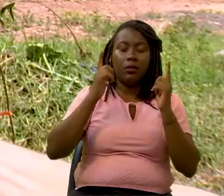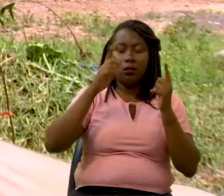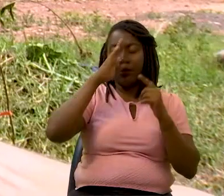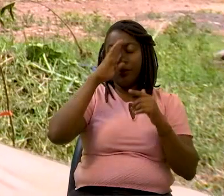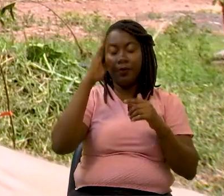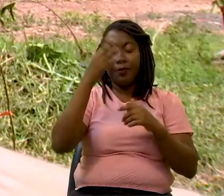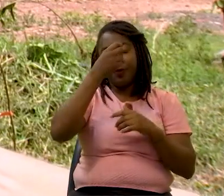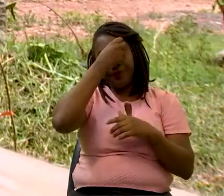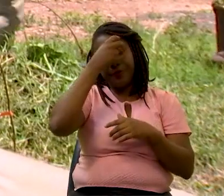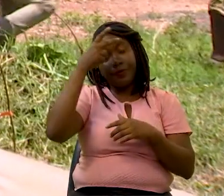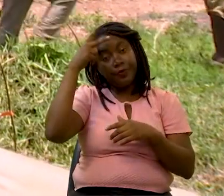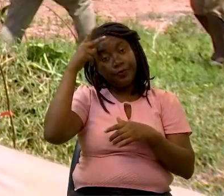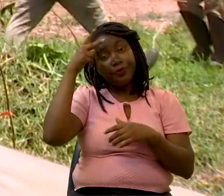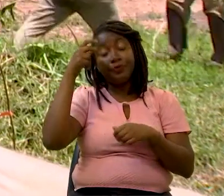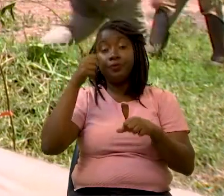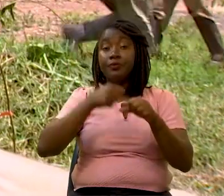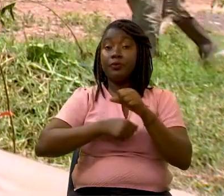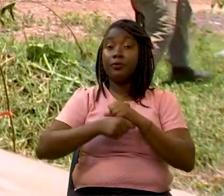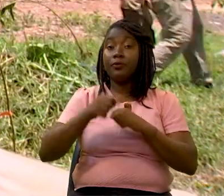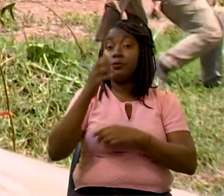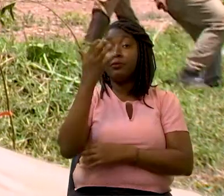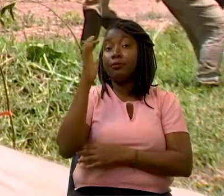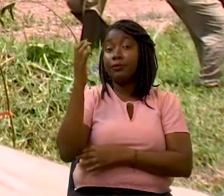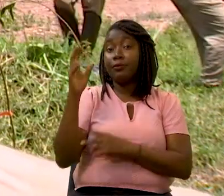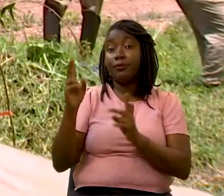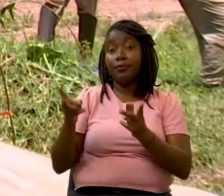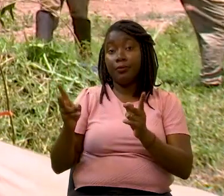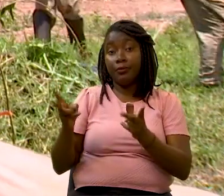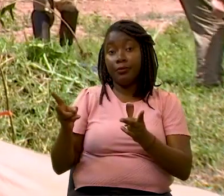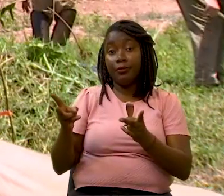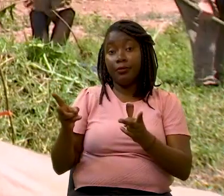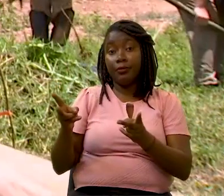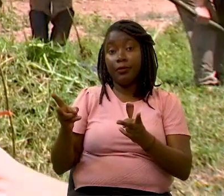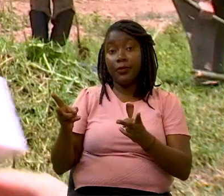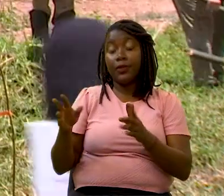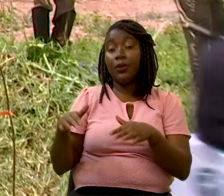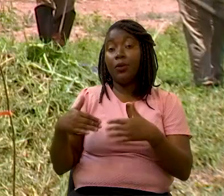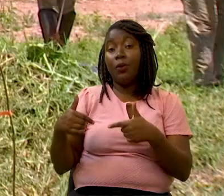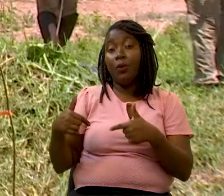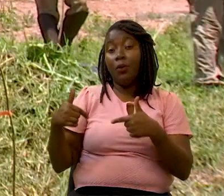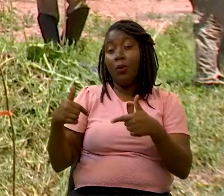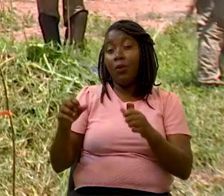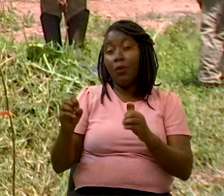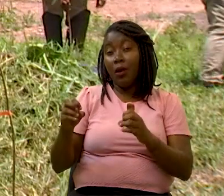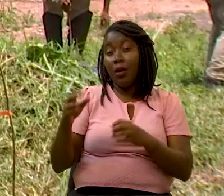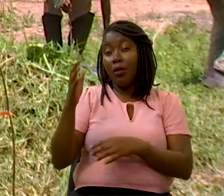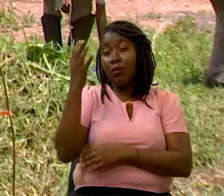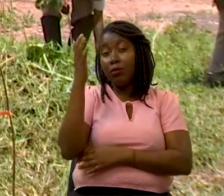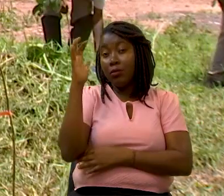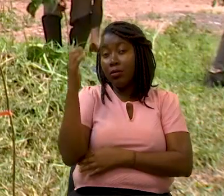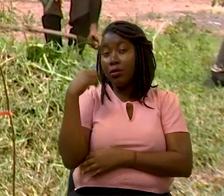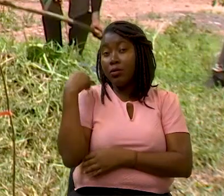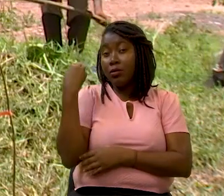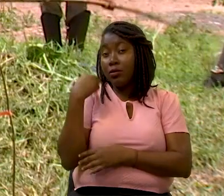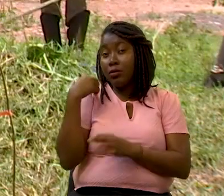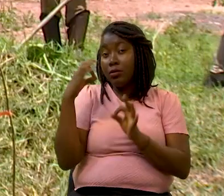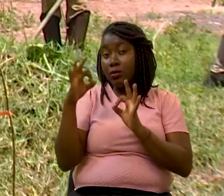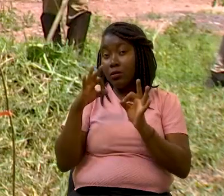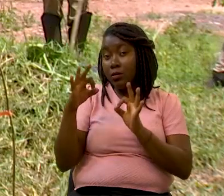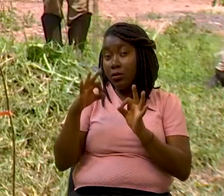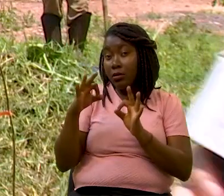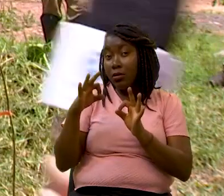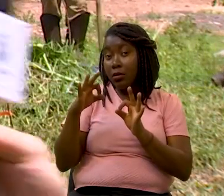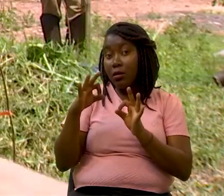aqui destinada pela prefeitura, como na área ambiental de preservação permanente. E quais ações de educação ambiental que vocês fizeram junto